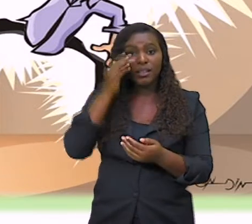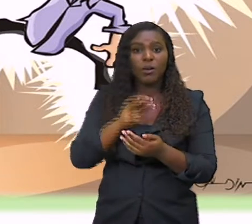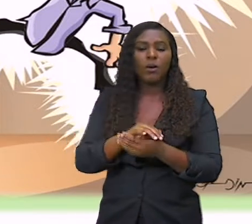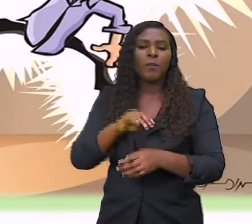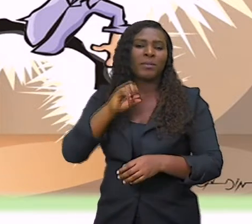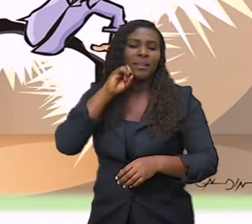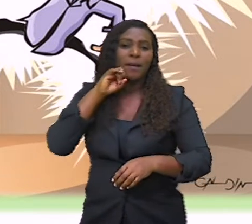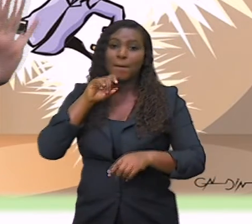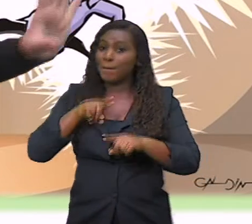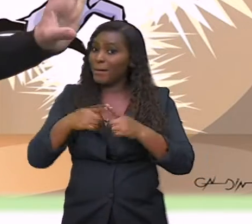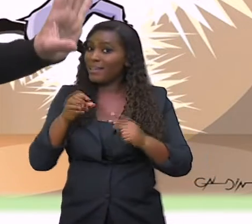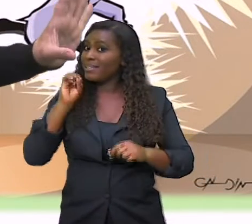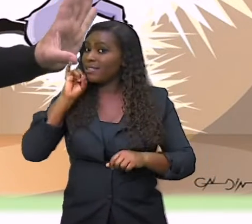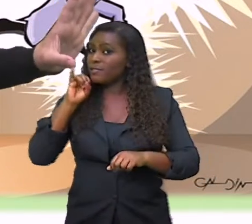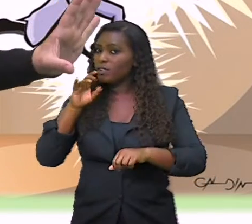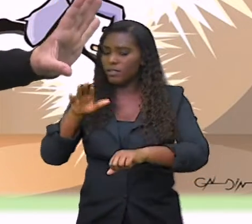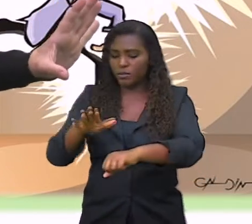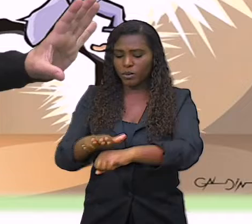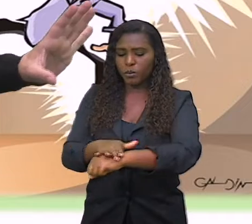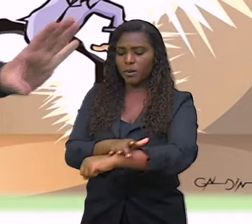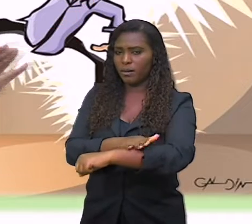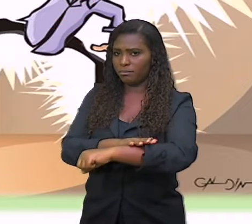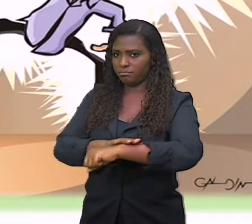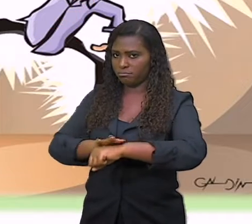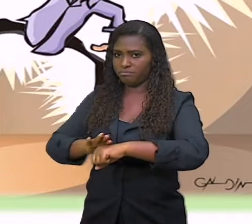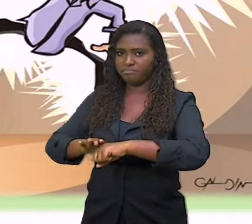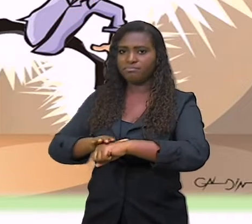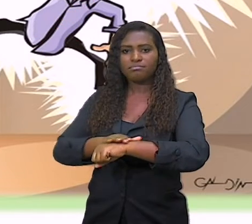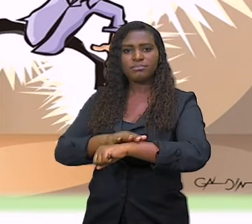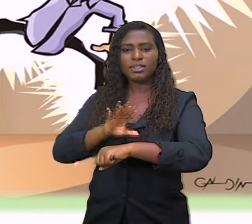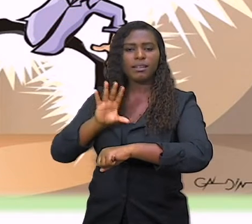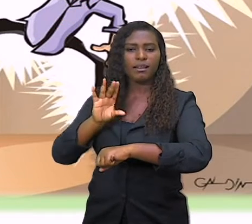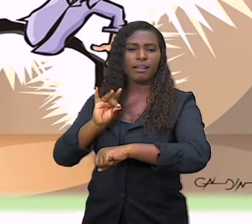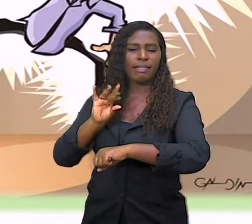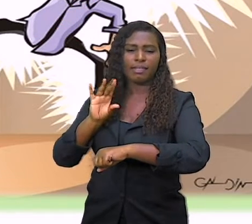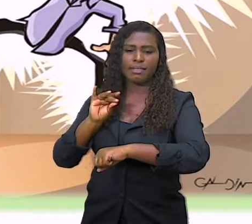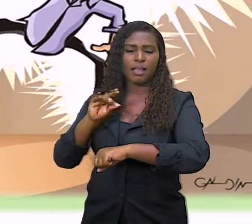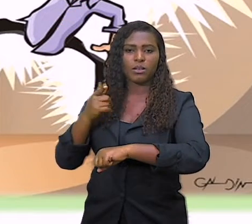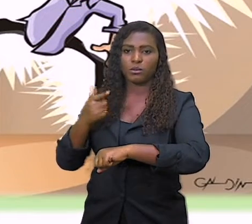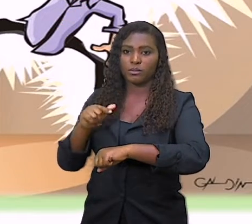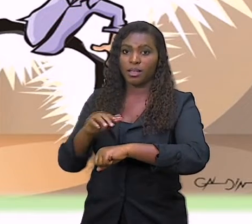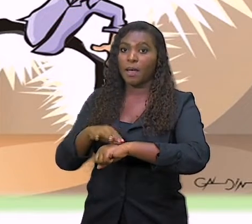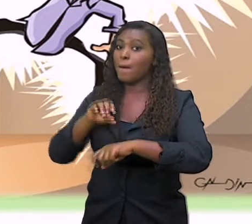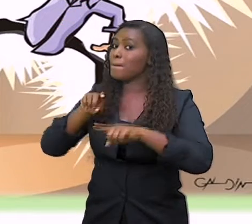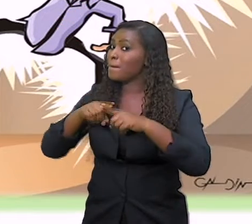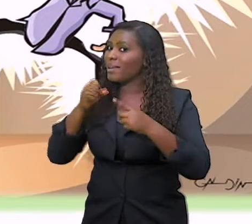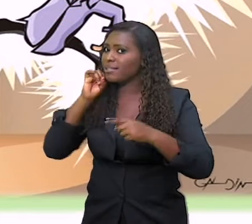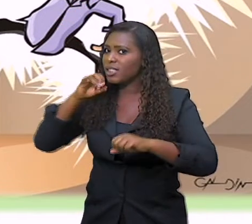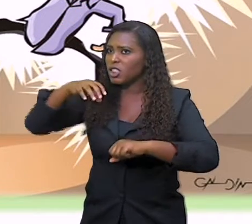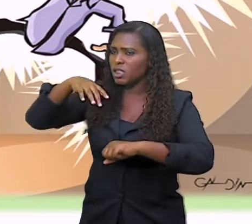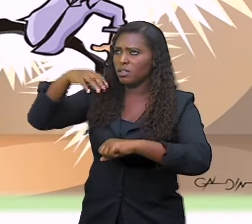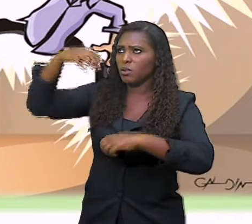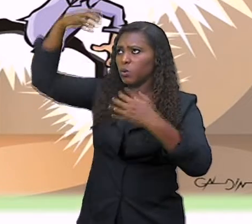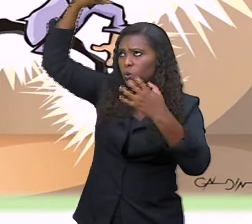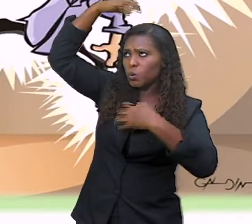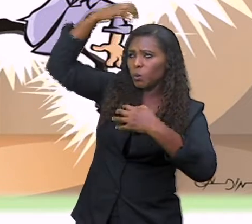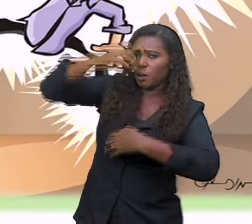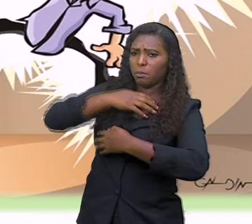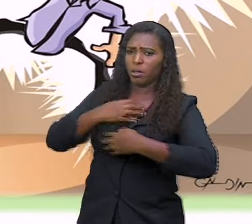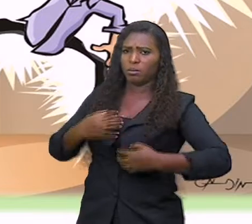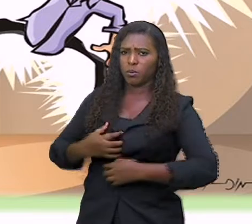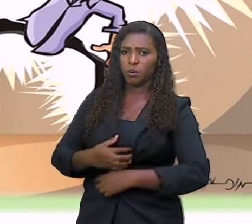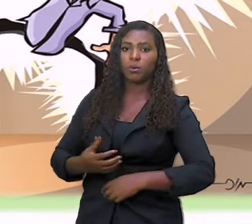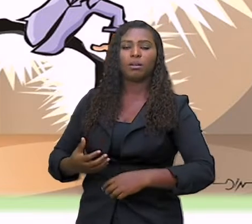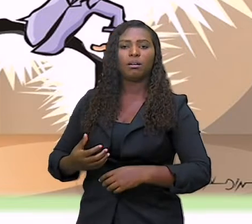seca, é esta voltagem. Já com a pele molhada, é cerca de